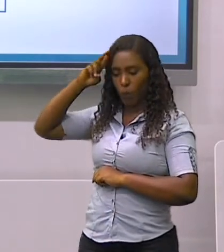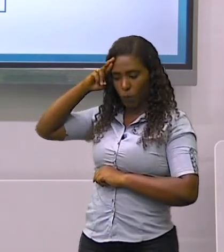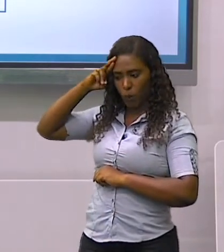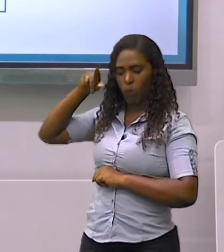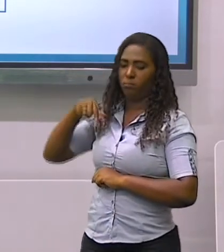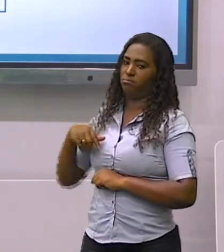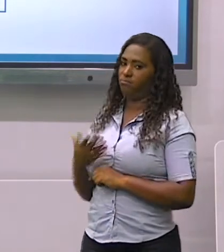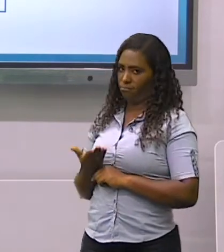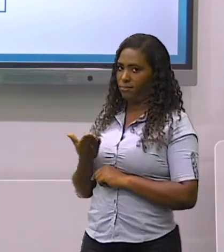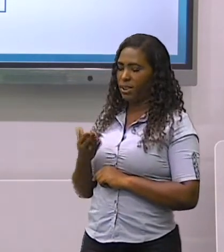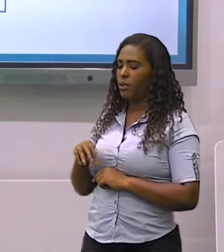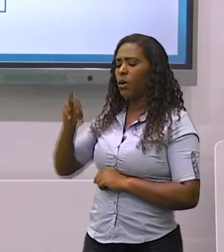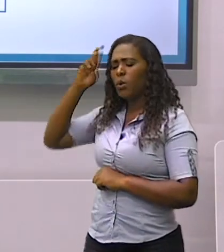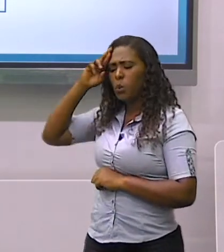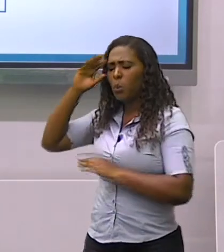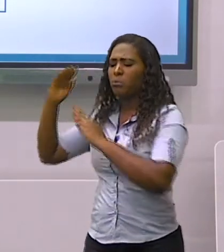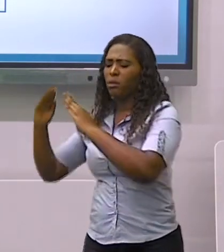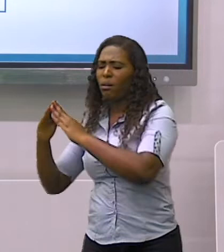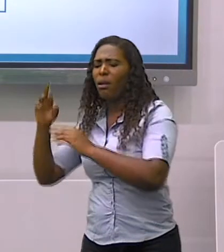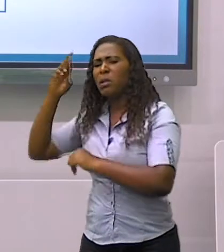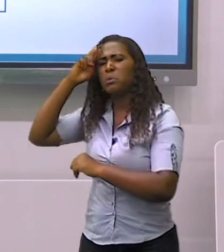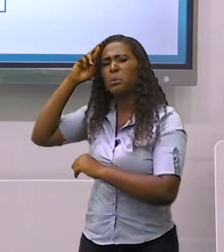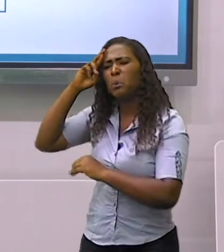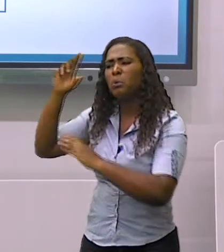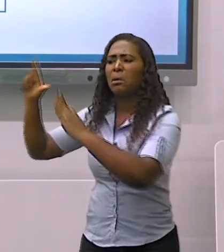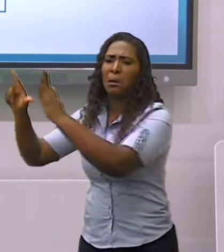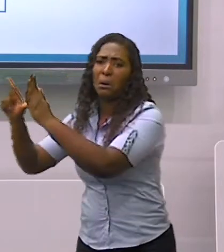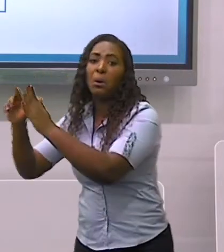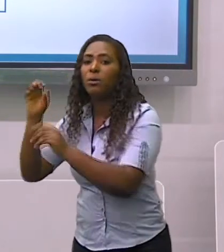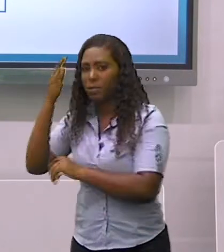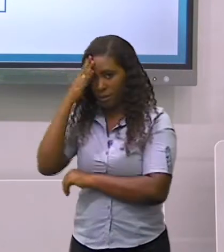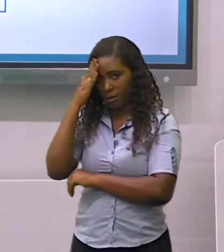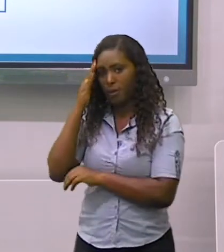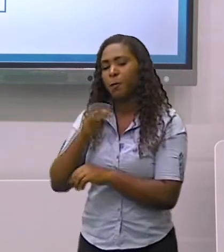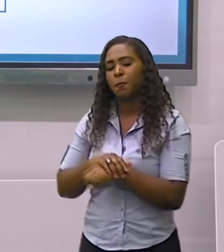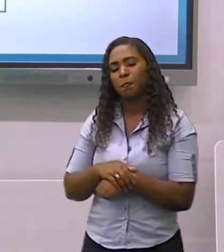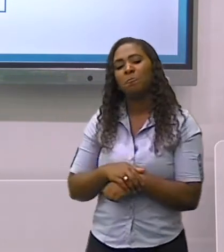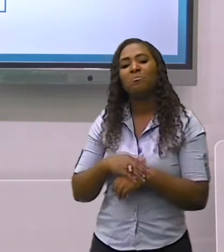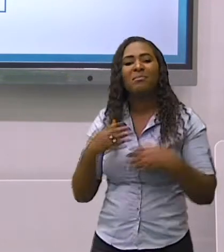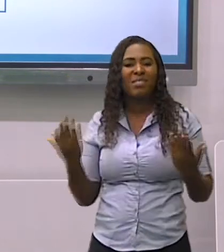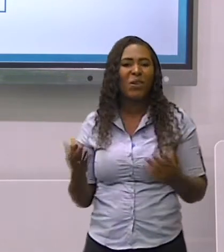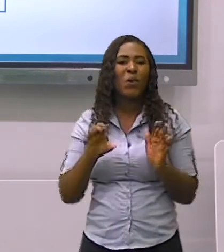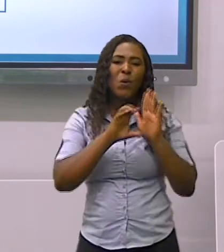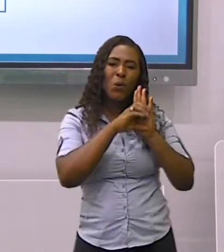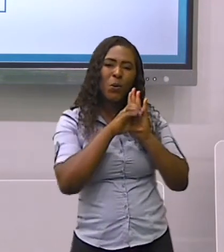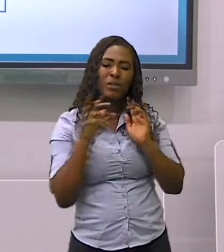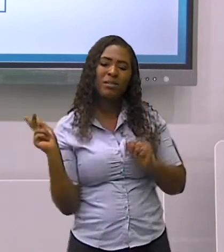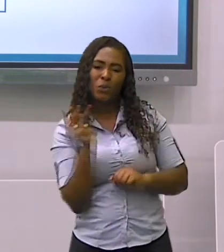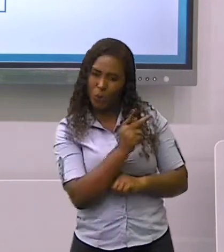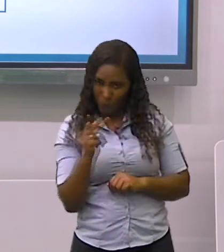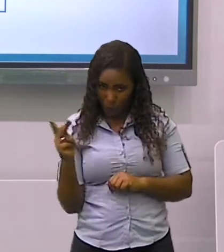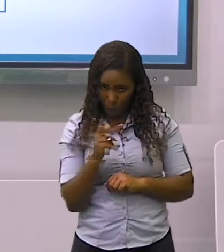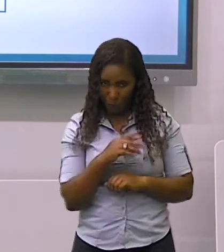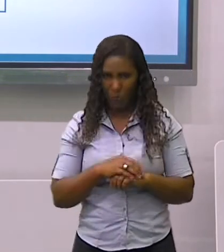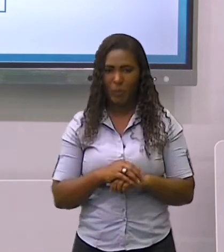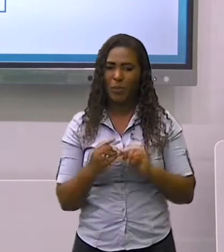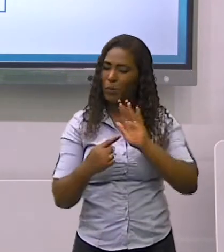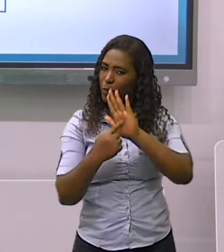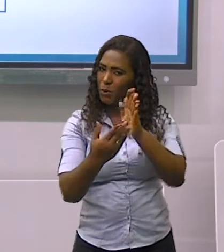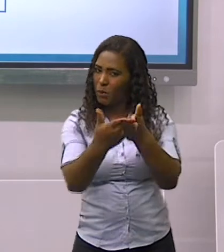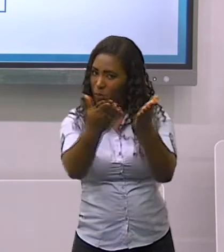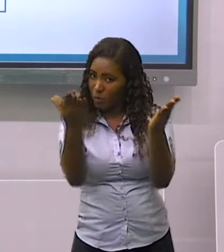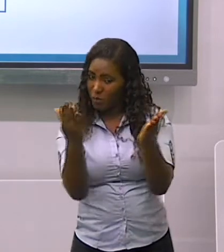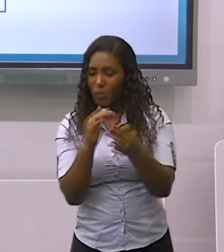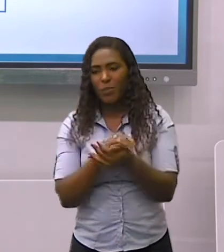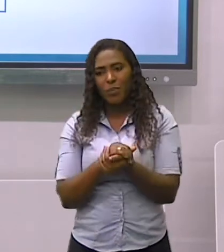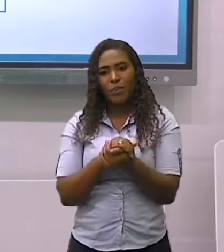bem, aqui tivemos a apresentação dos dois conceitos de espaços. E de modo geral,